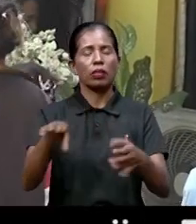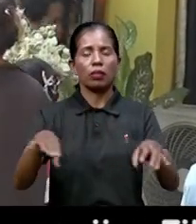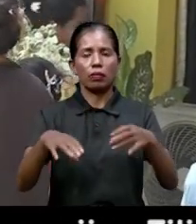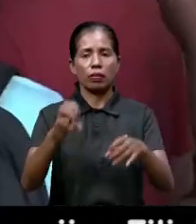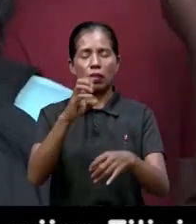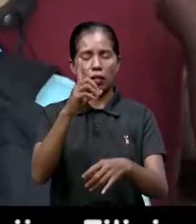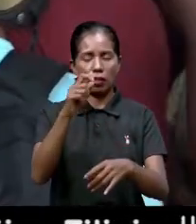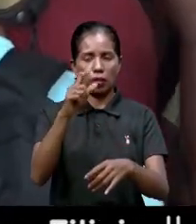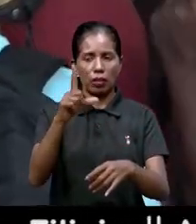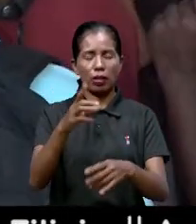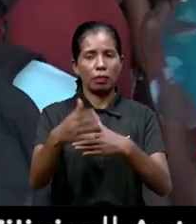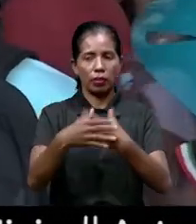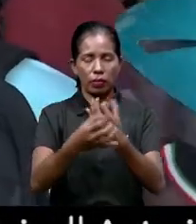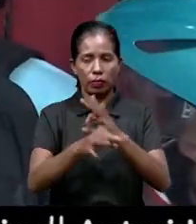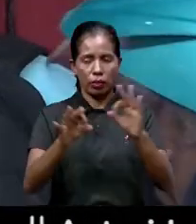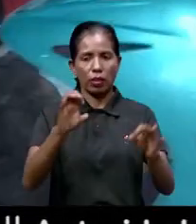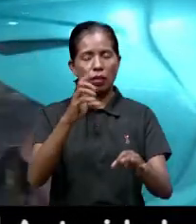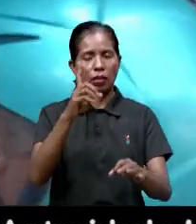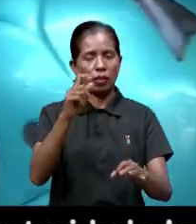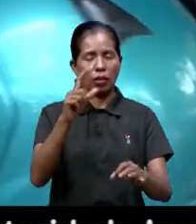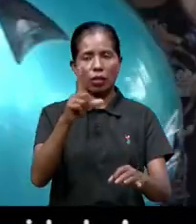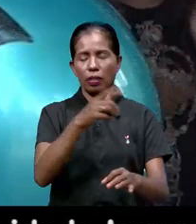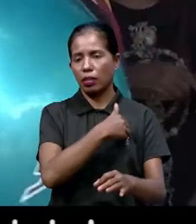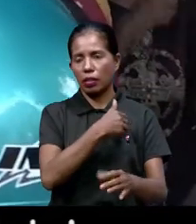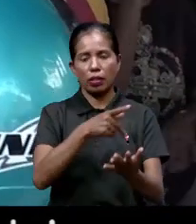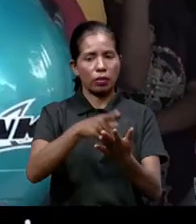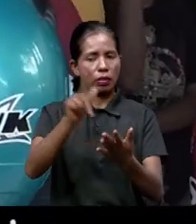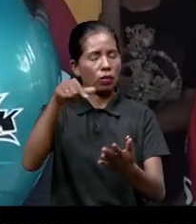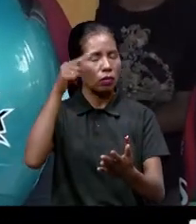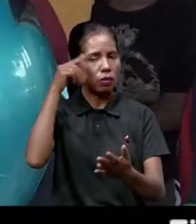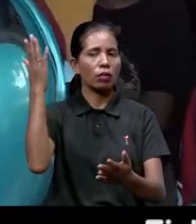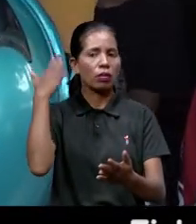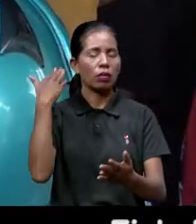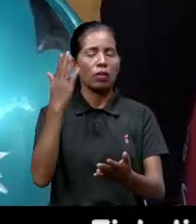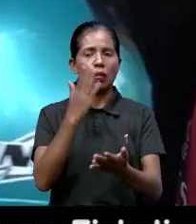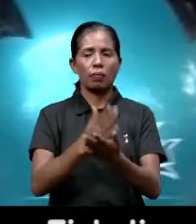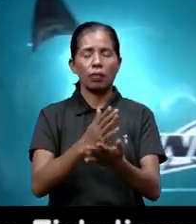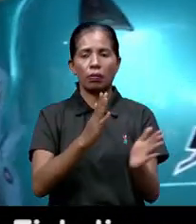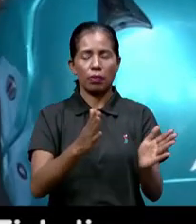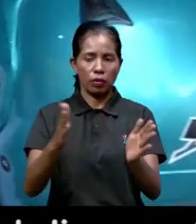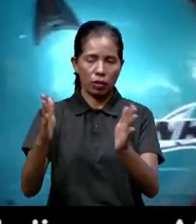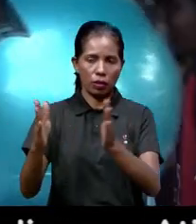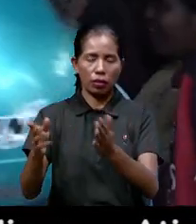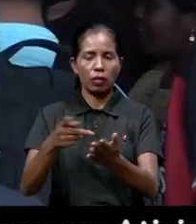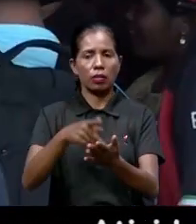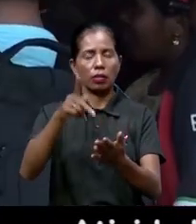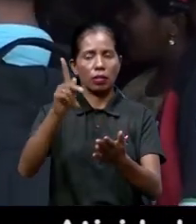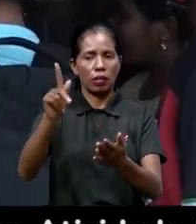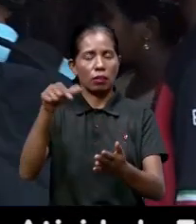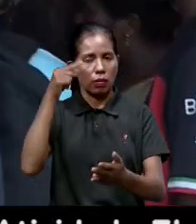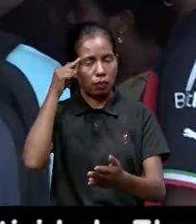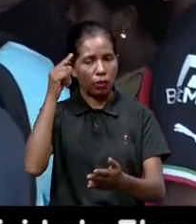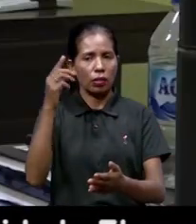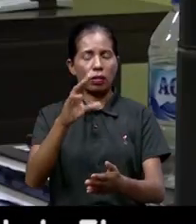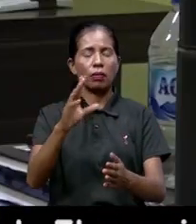tele, basic finaliza ona, e de tele será o selo, tamba governo atual se suspende no processo pagamento da empresa refere. Quando